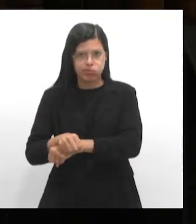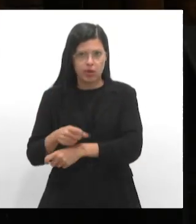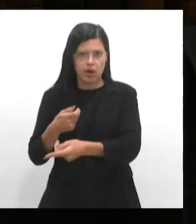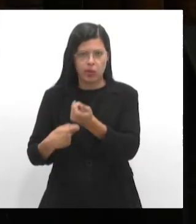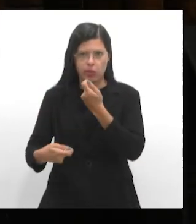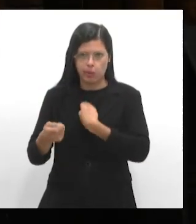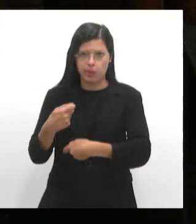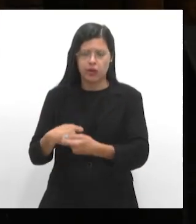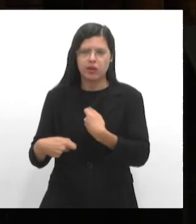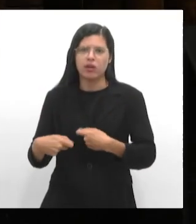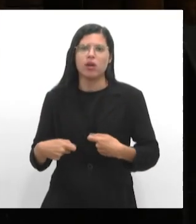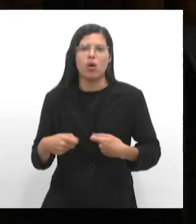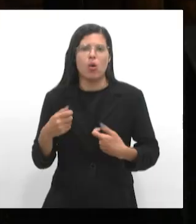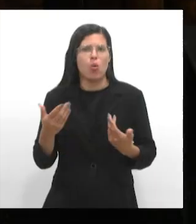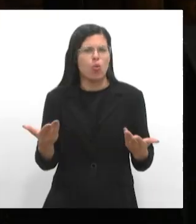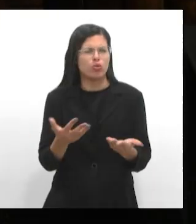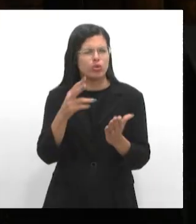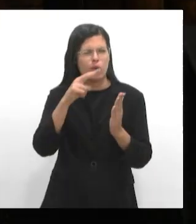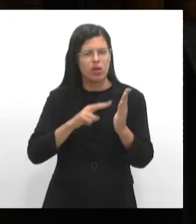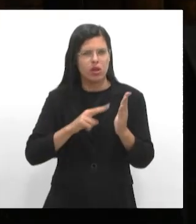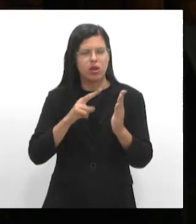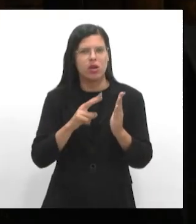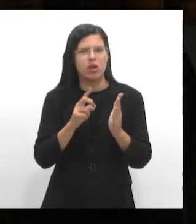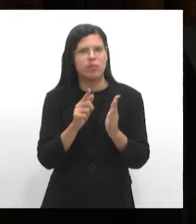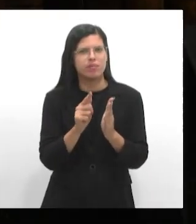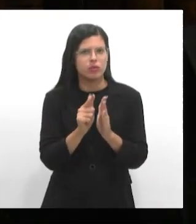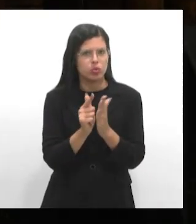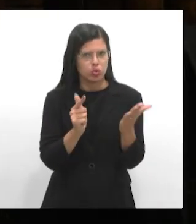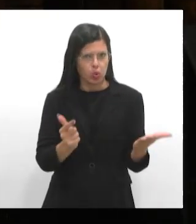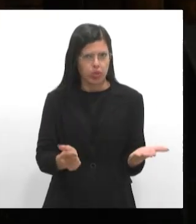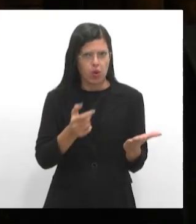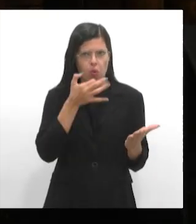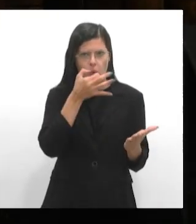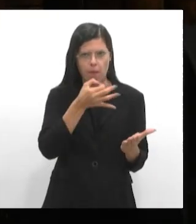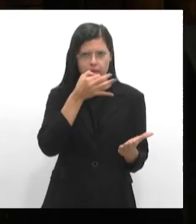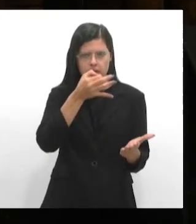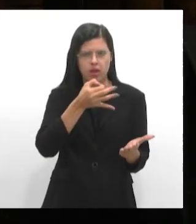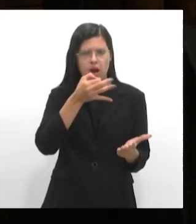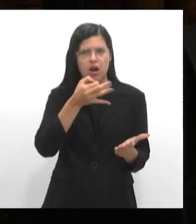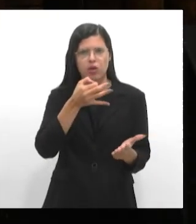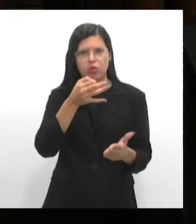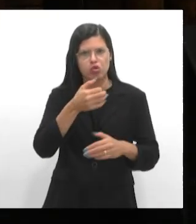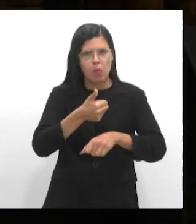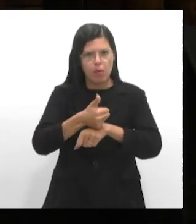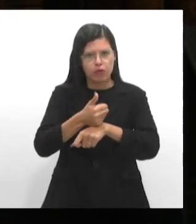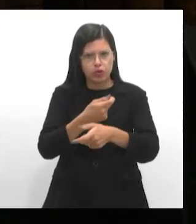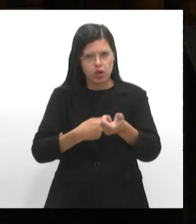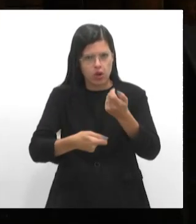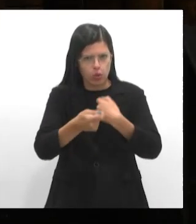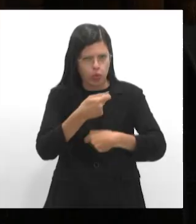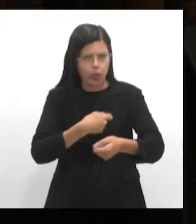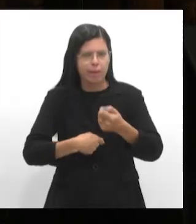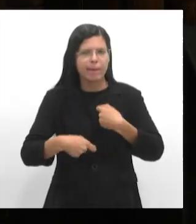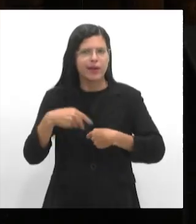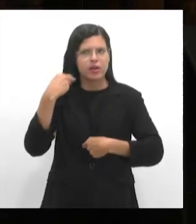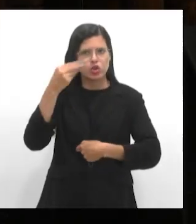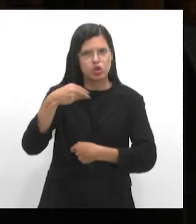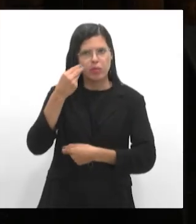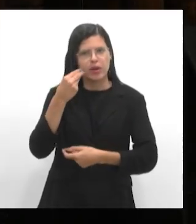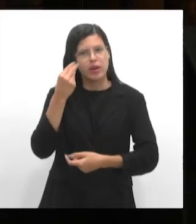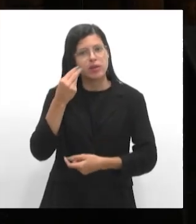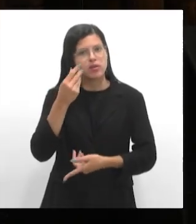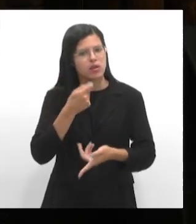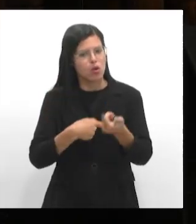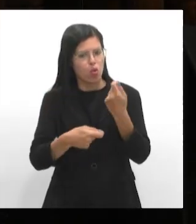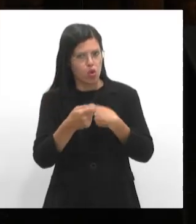nos jornais um comentário de um economista com experiência na economia